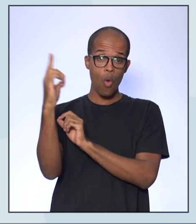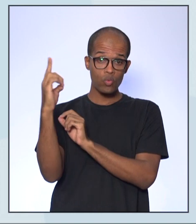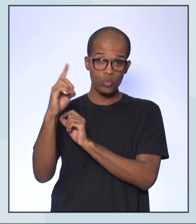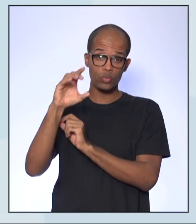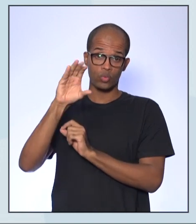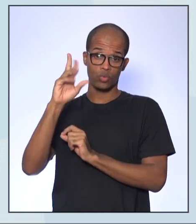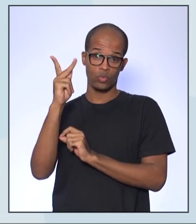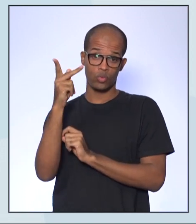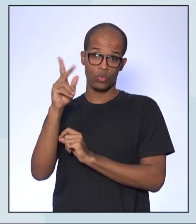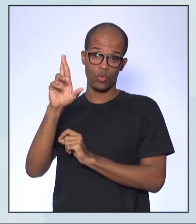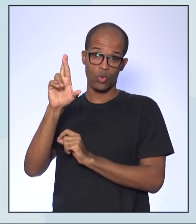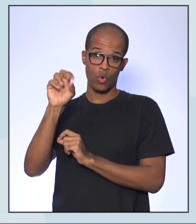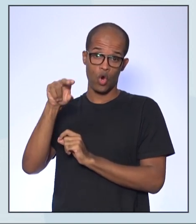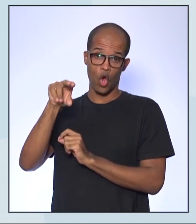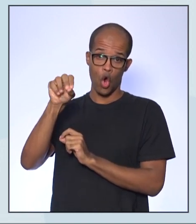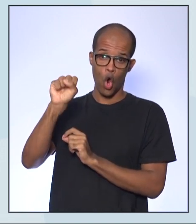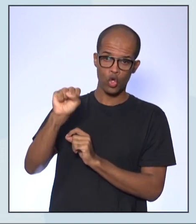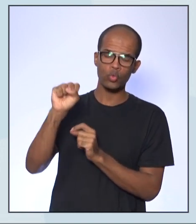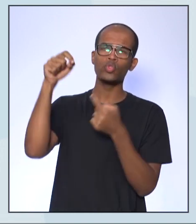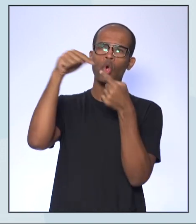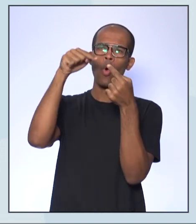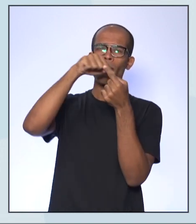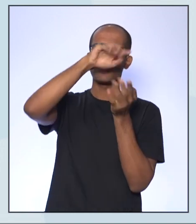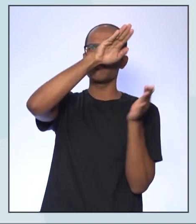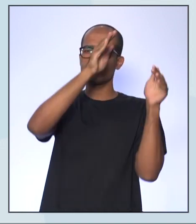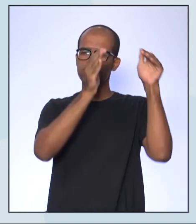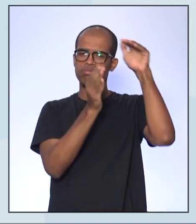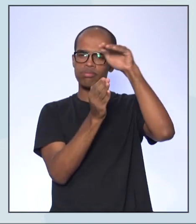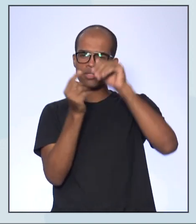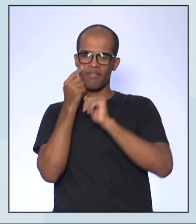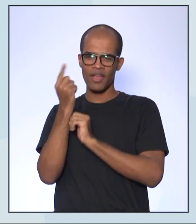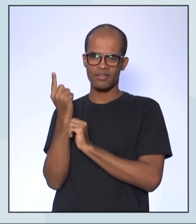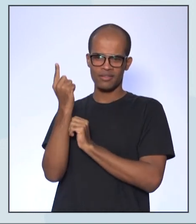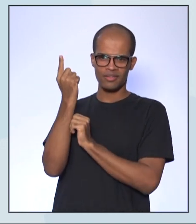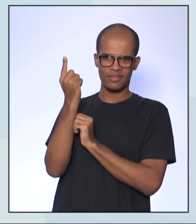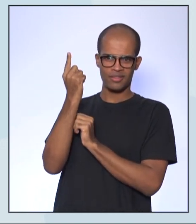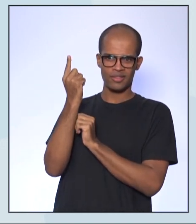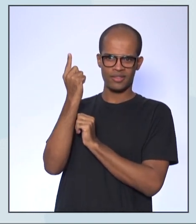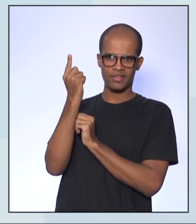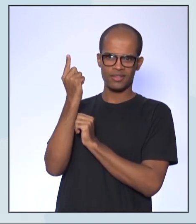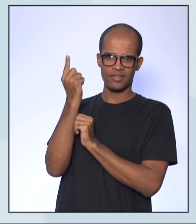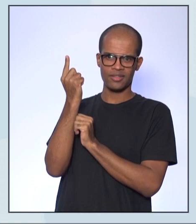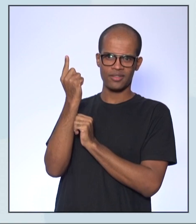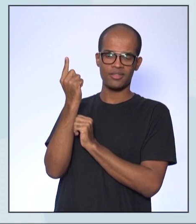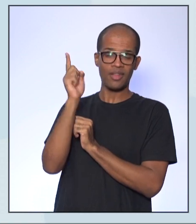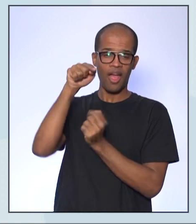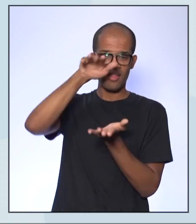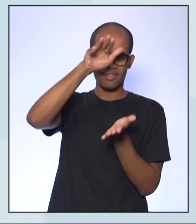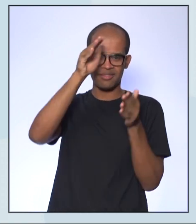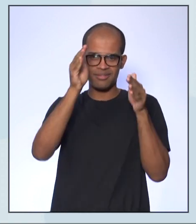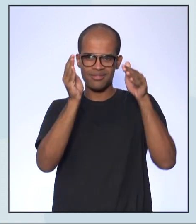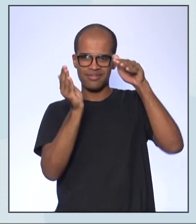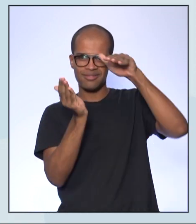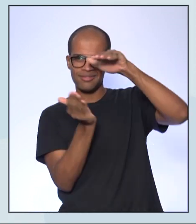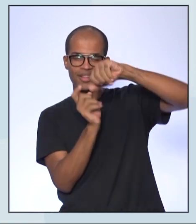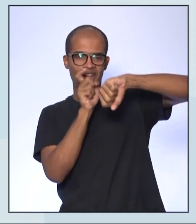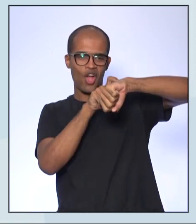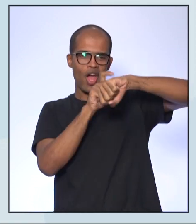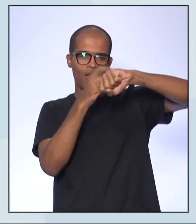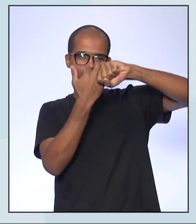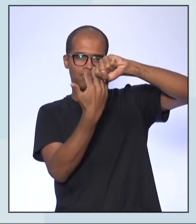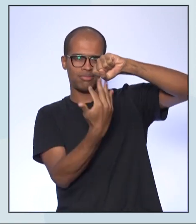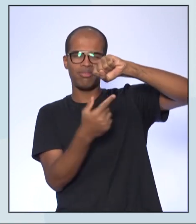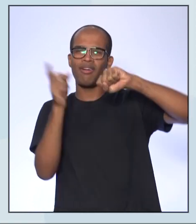uma ampulheta? Ampulheta é esse instrumento que você está vendo aí na tela, tá vendo? Então, mas fiquem tranquilos que ampulheta, não esqueça, ampulheta é um instrumento antigo para